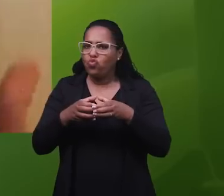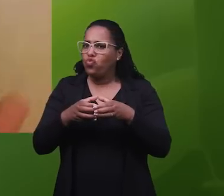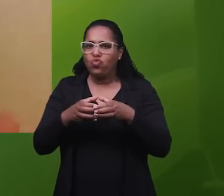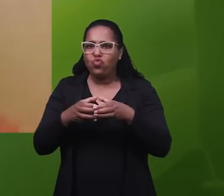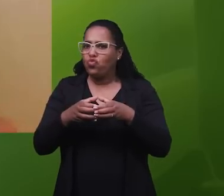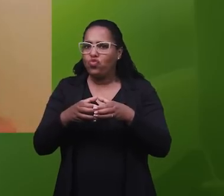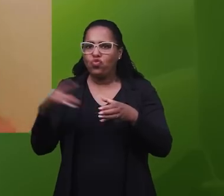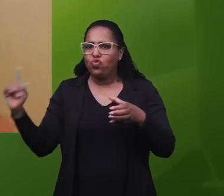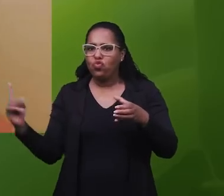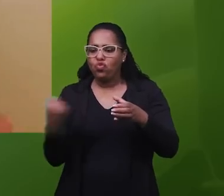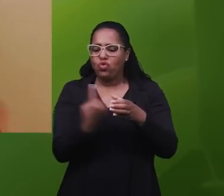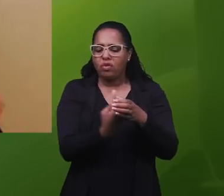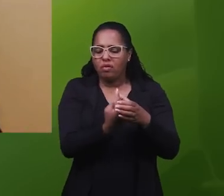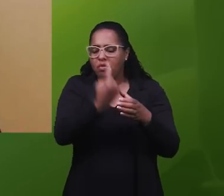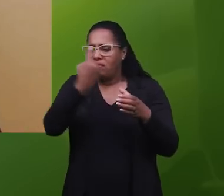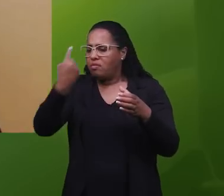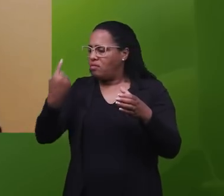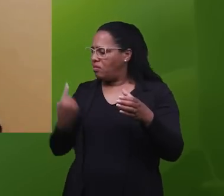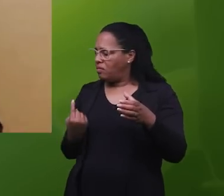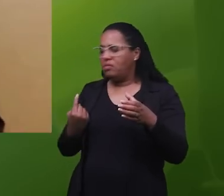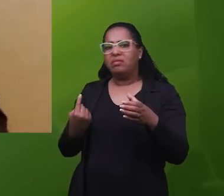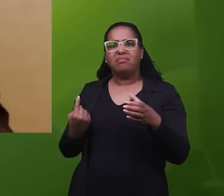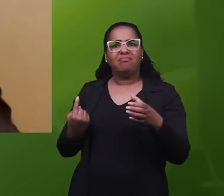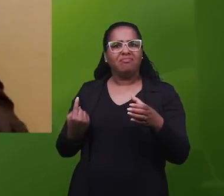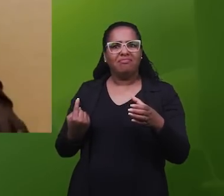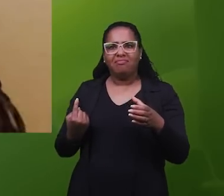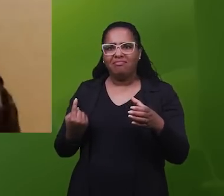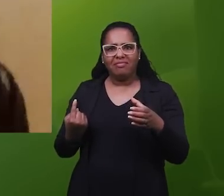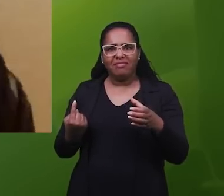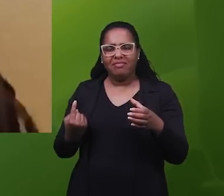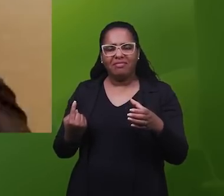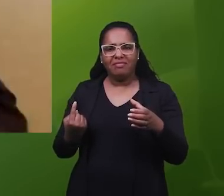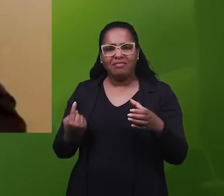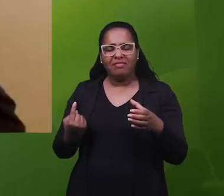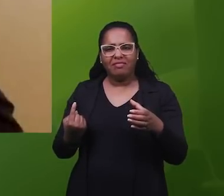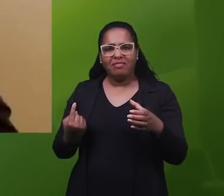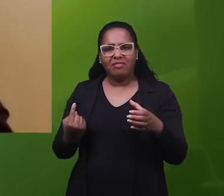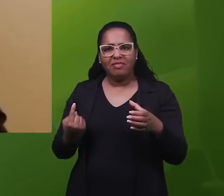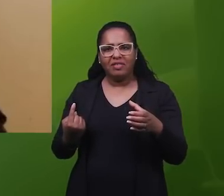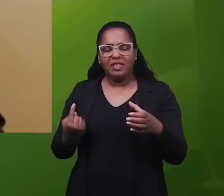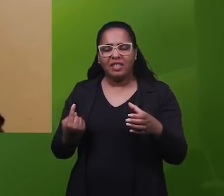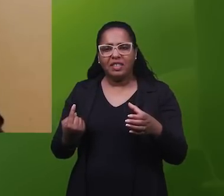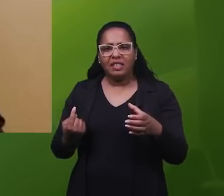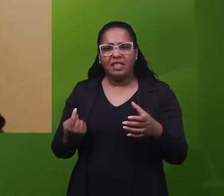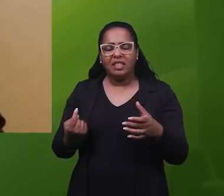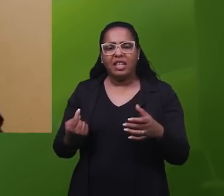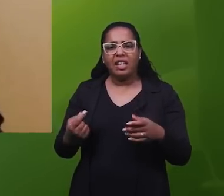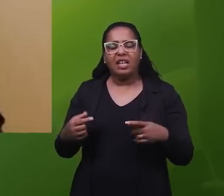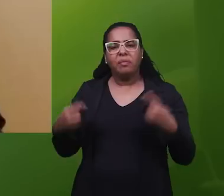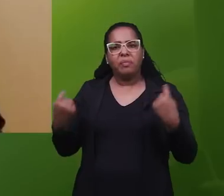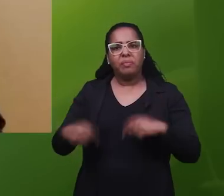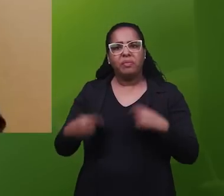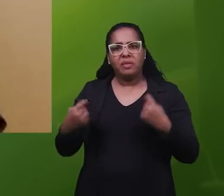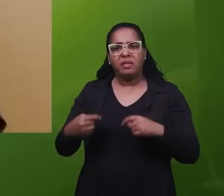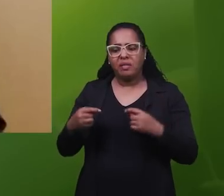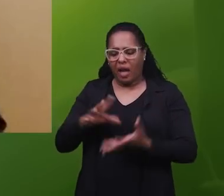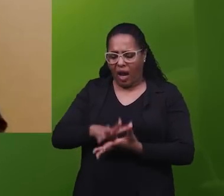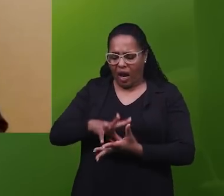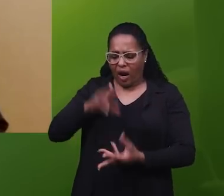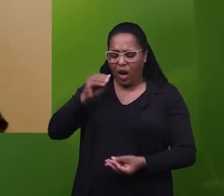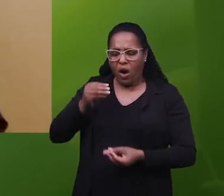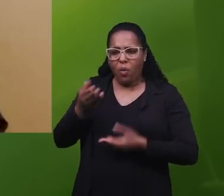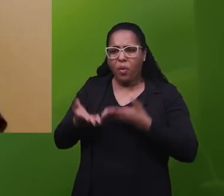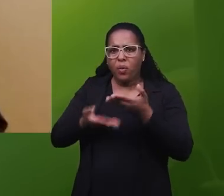de corpo, ele está se dando para buscar ao Senhor e para cuidar da